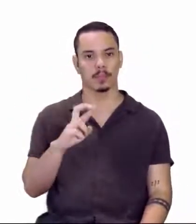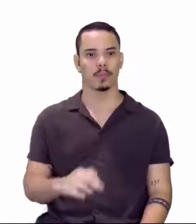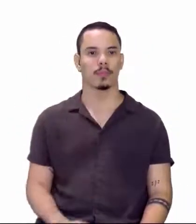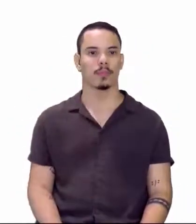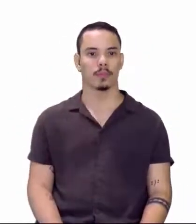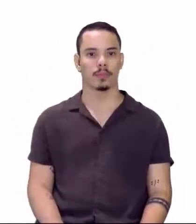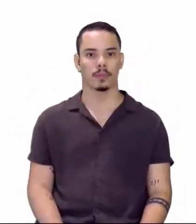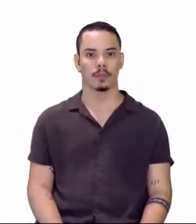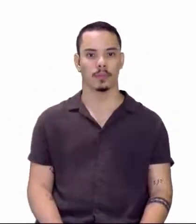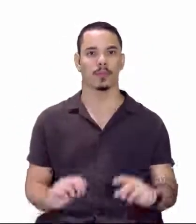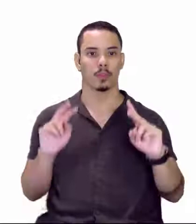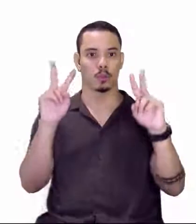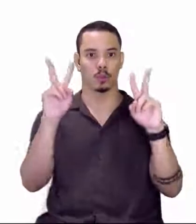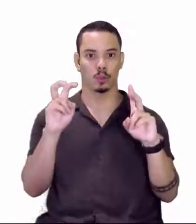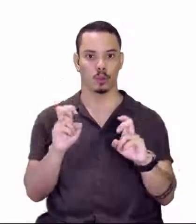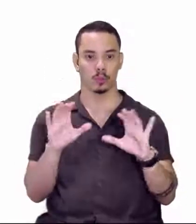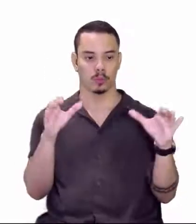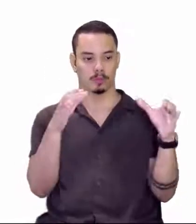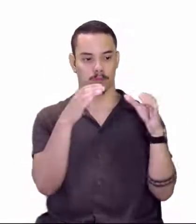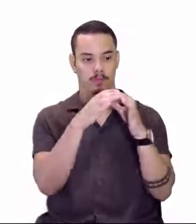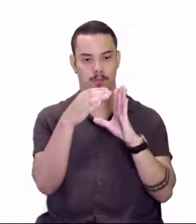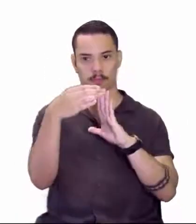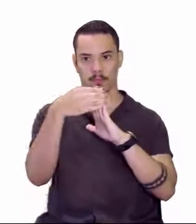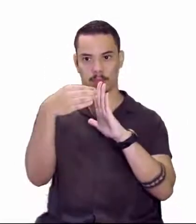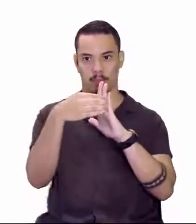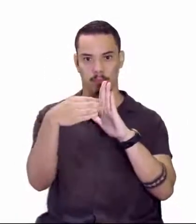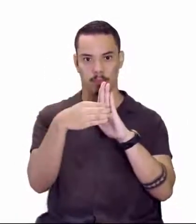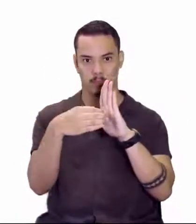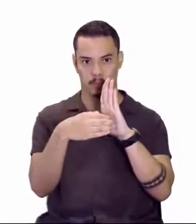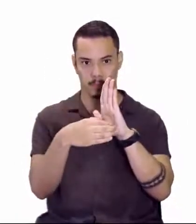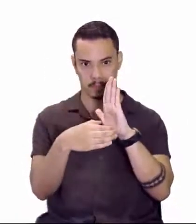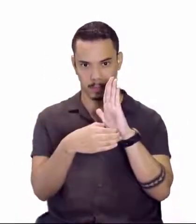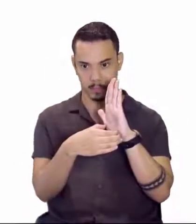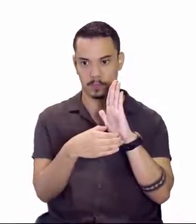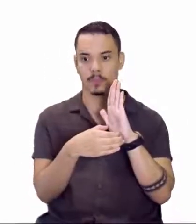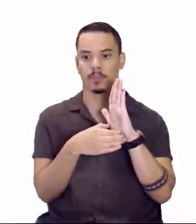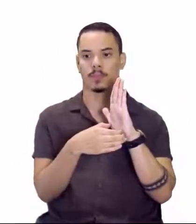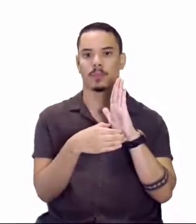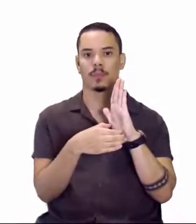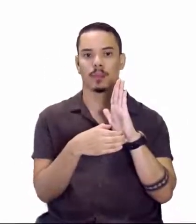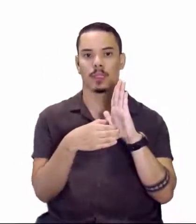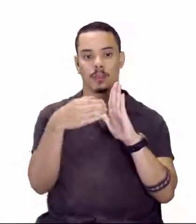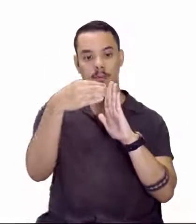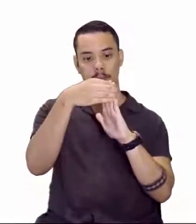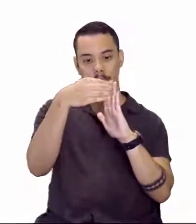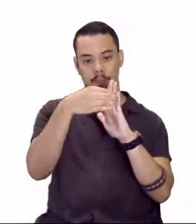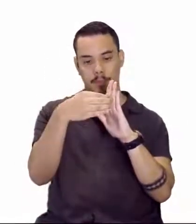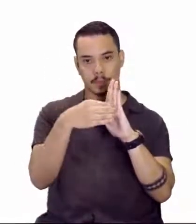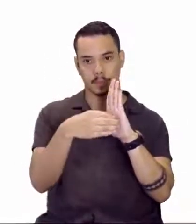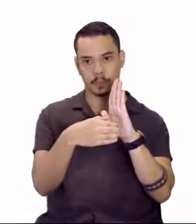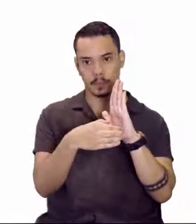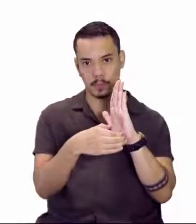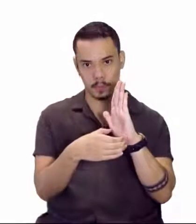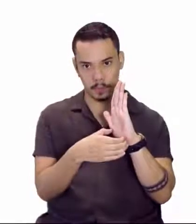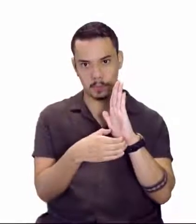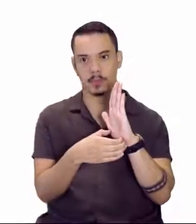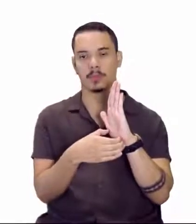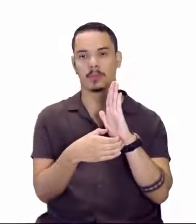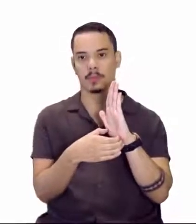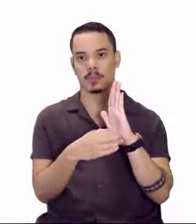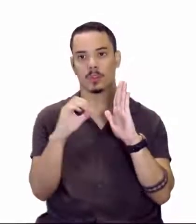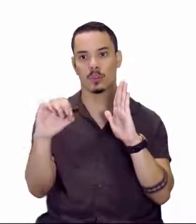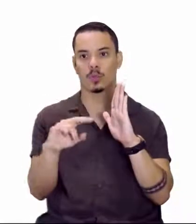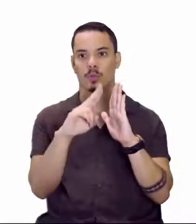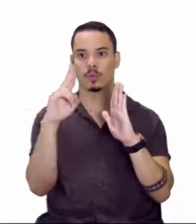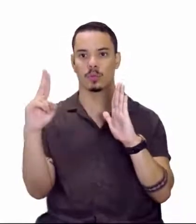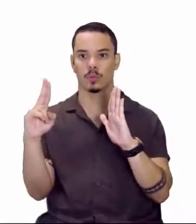Com relação às famílias, olha bem, as famílias serão chamadas de grupos ou